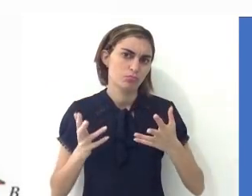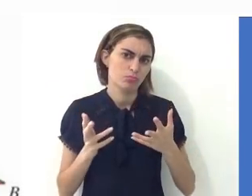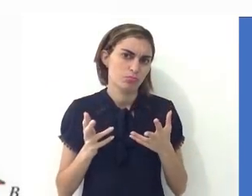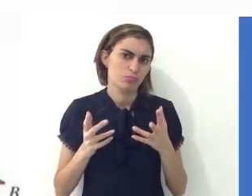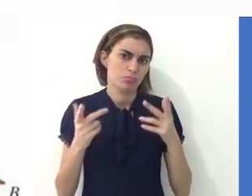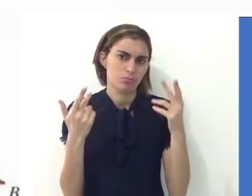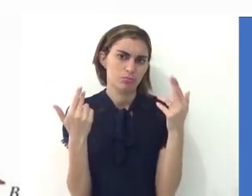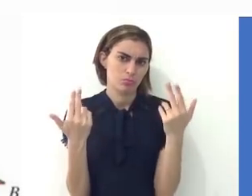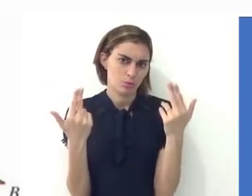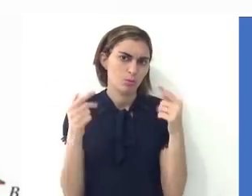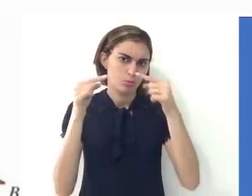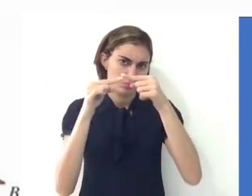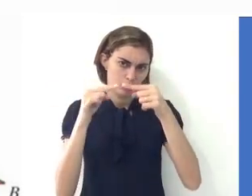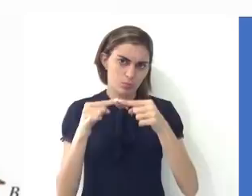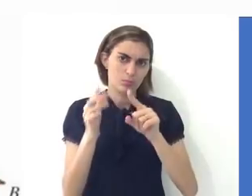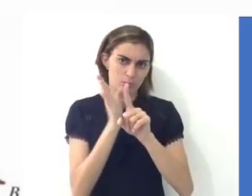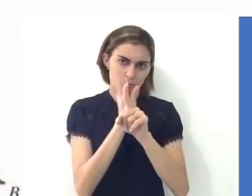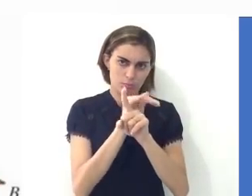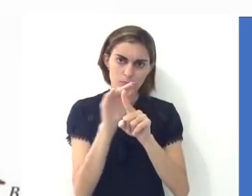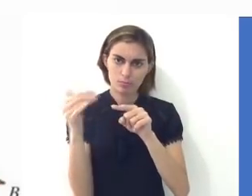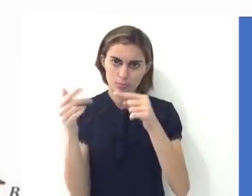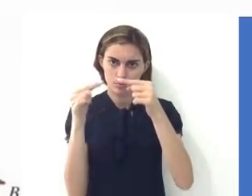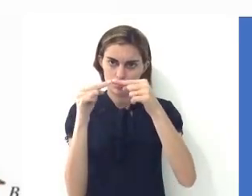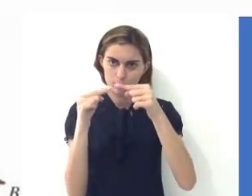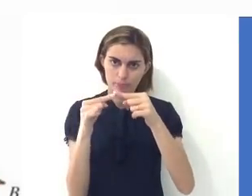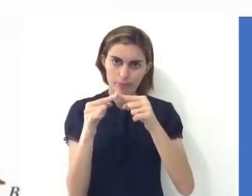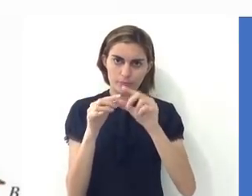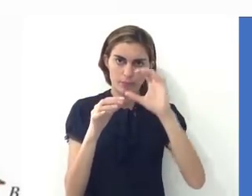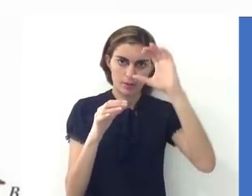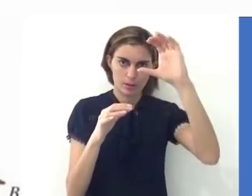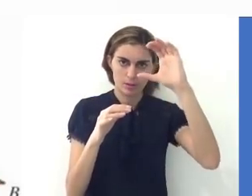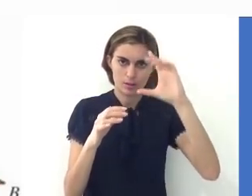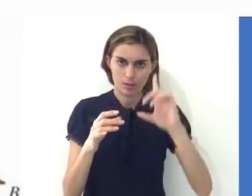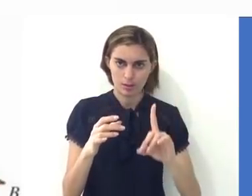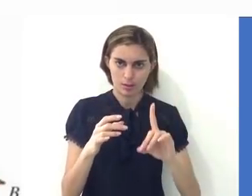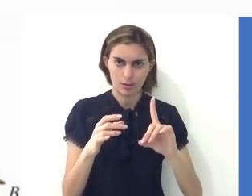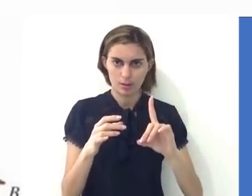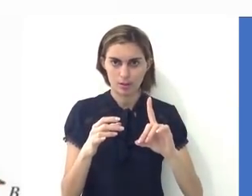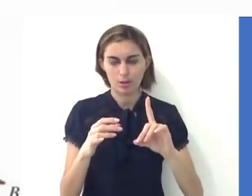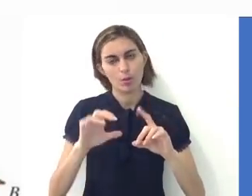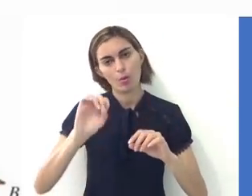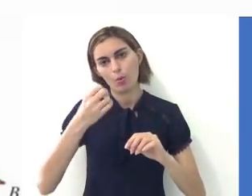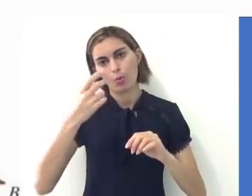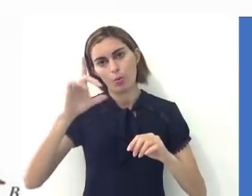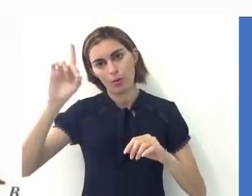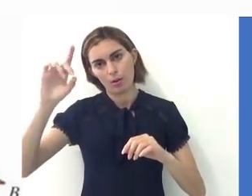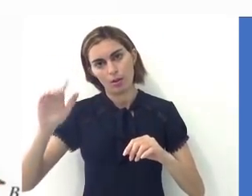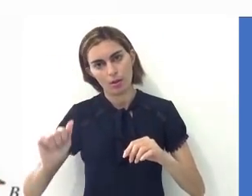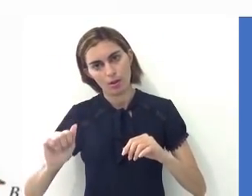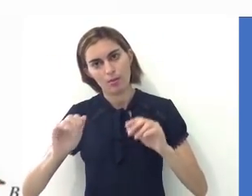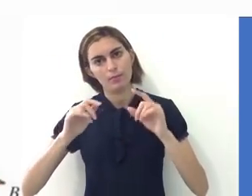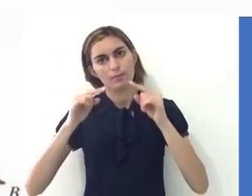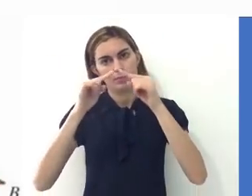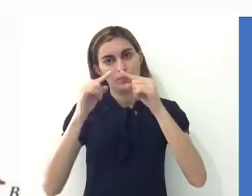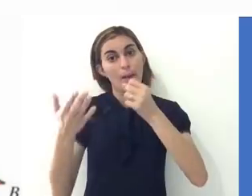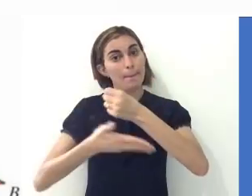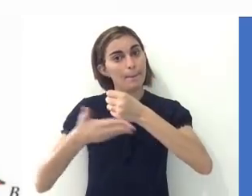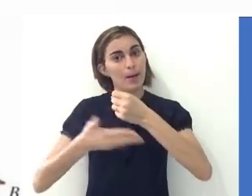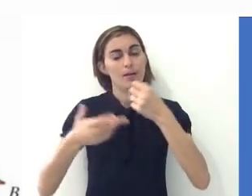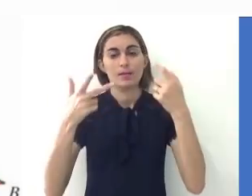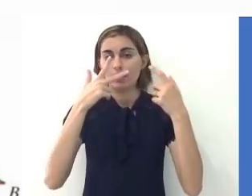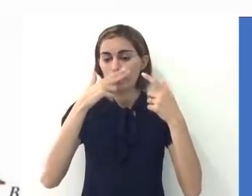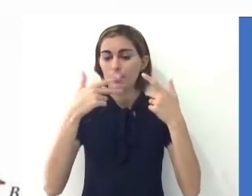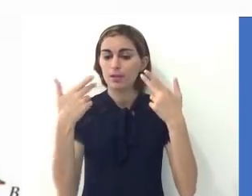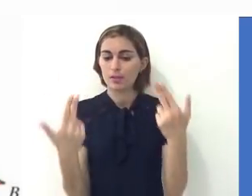isósceles se combinam, né, por serem congruentes, que é o lado CB com o DA, e a base é